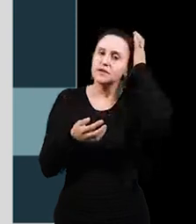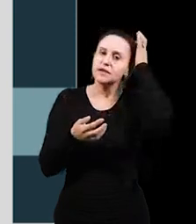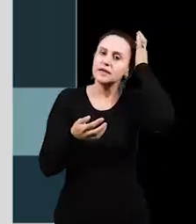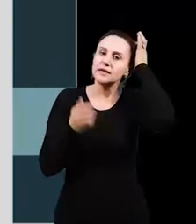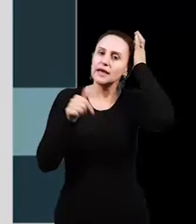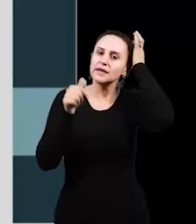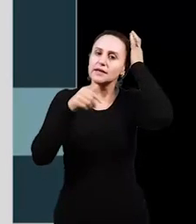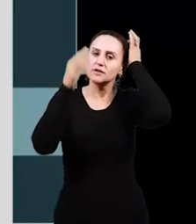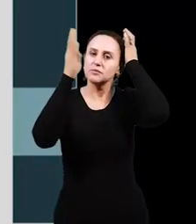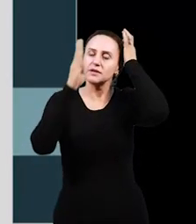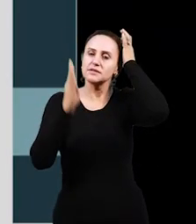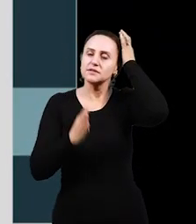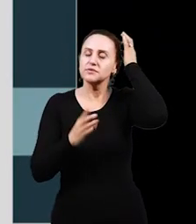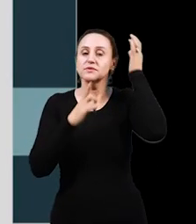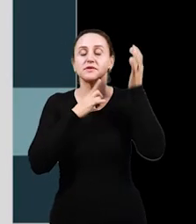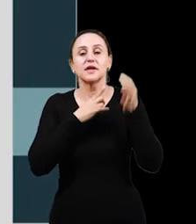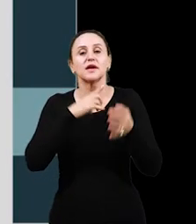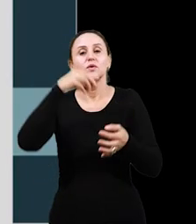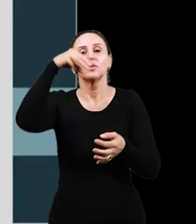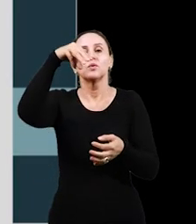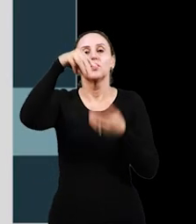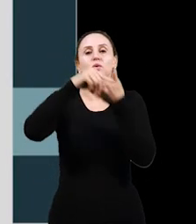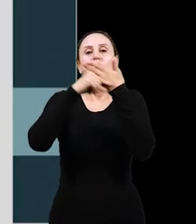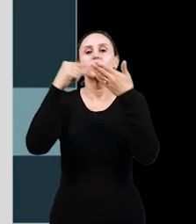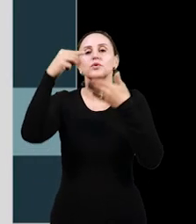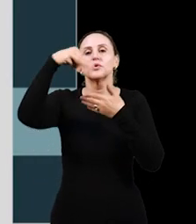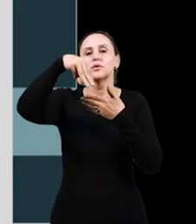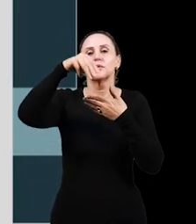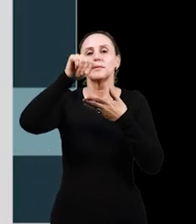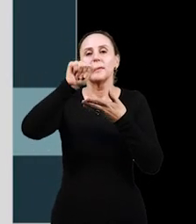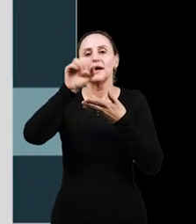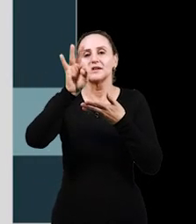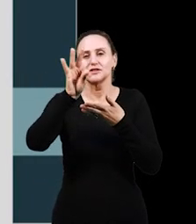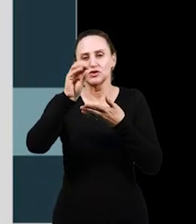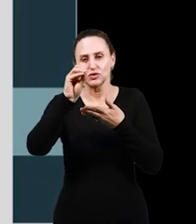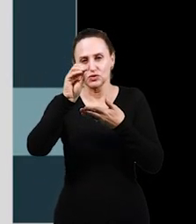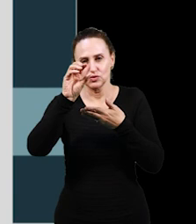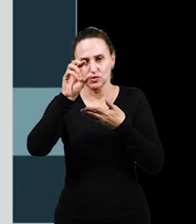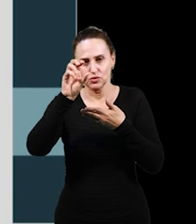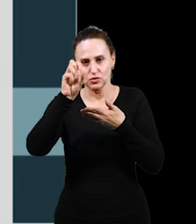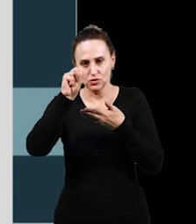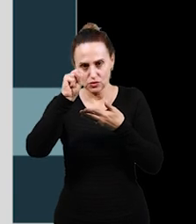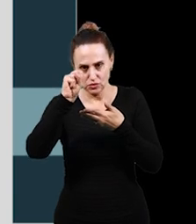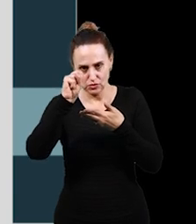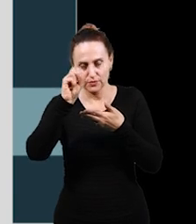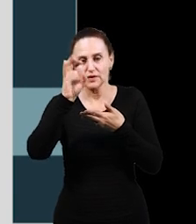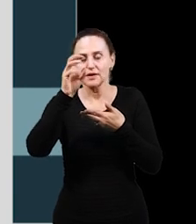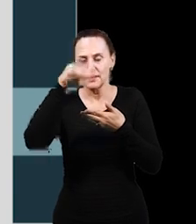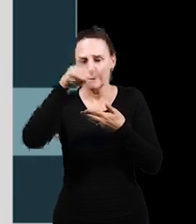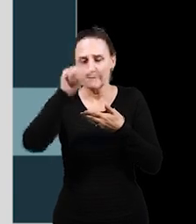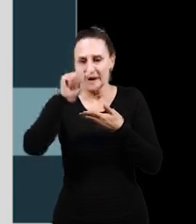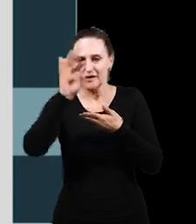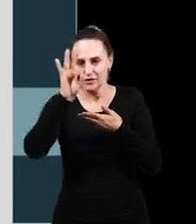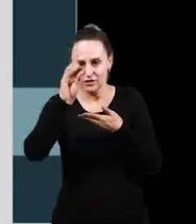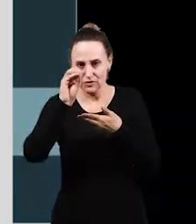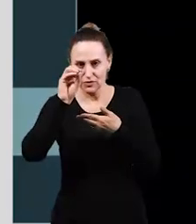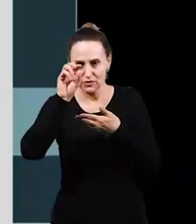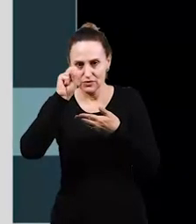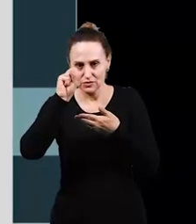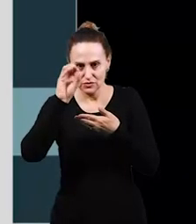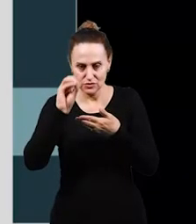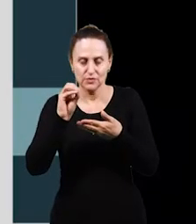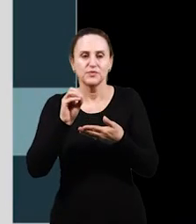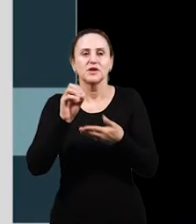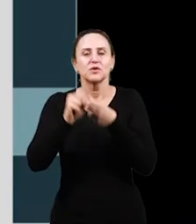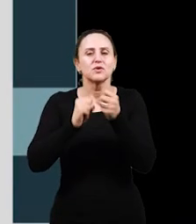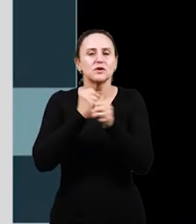gente tem o Matoso câmara júnior que ministrou o primeiro curso de linguística no Brasil de entre 1938 30